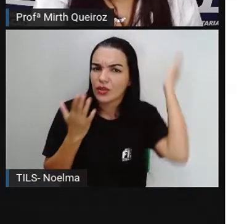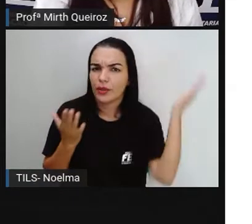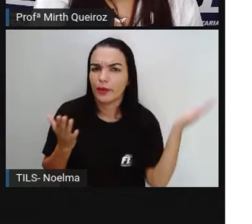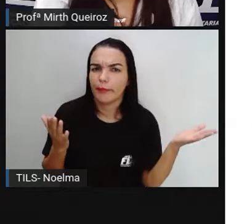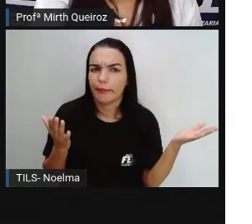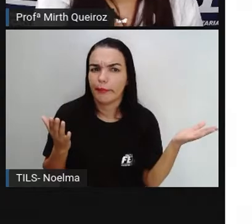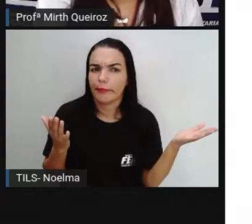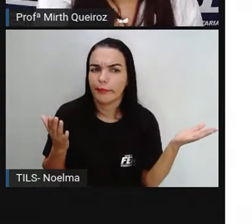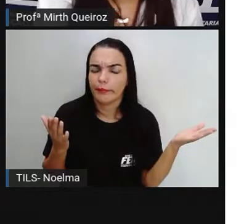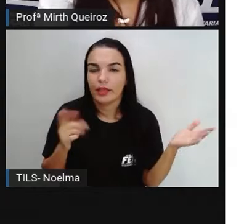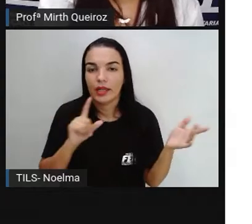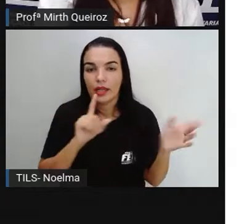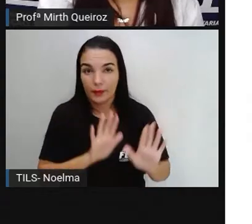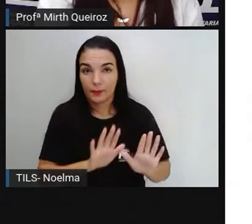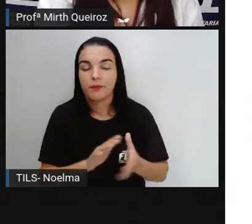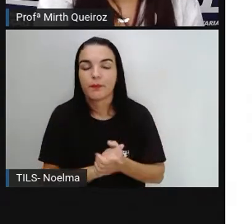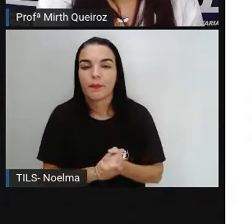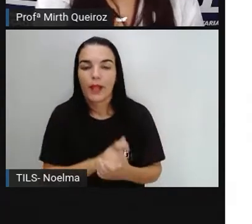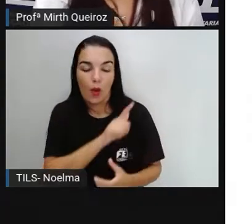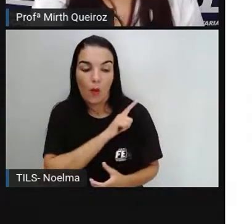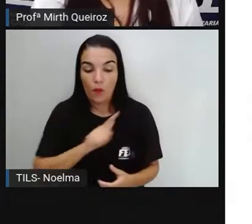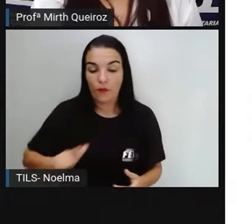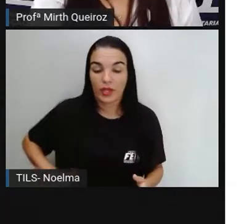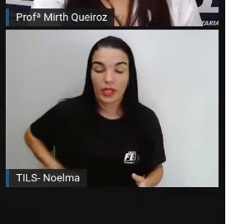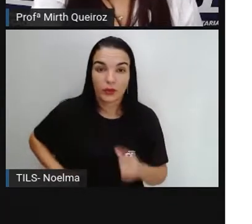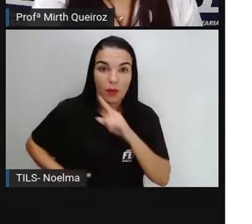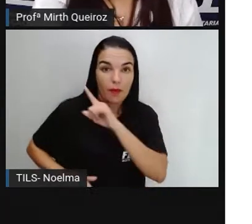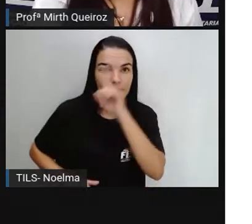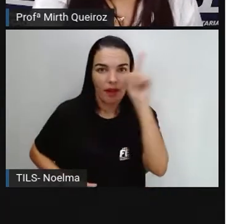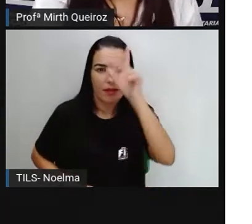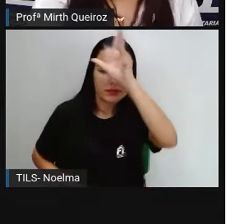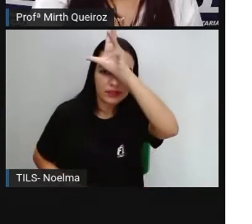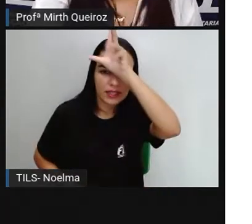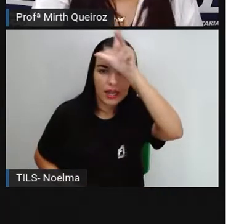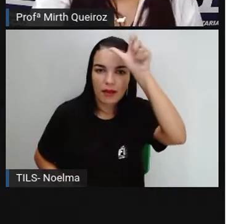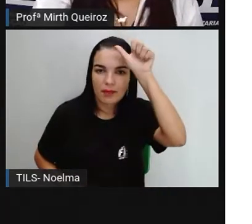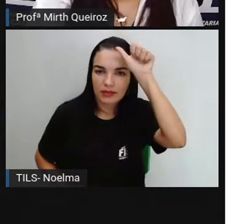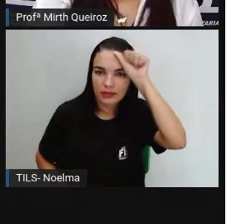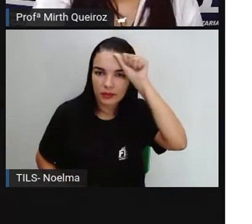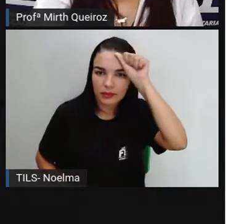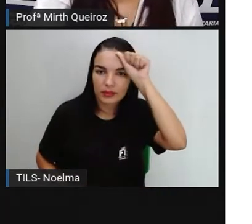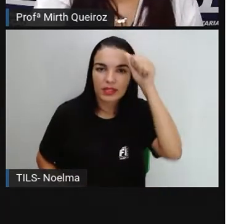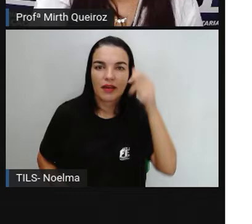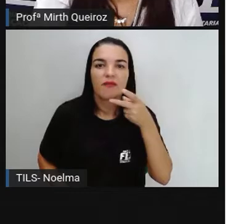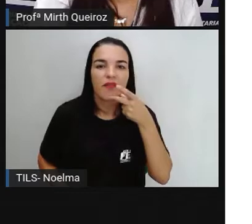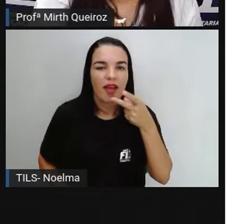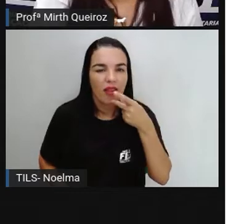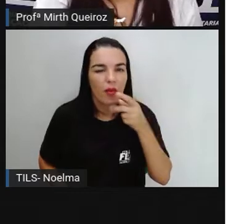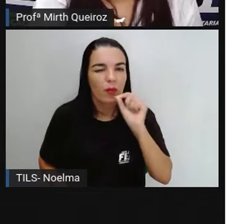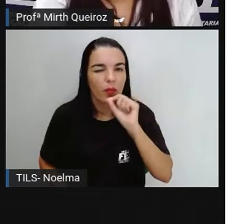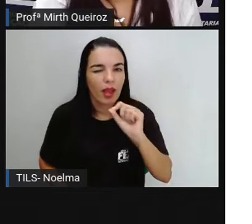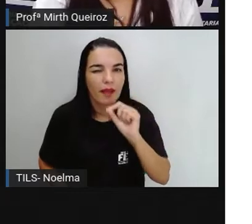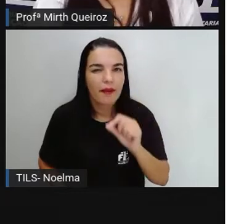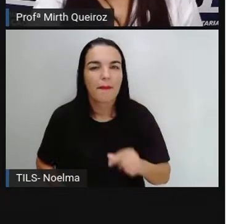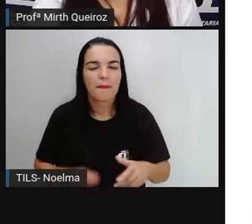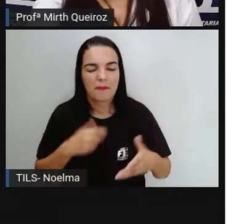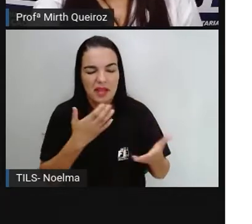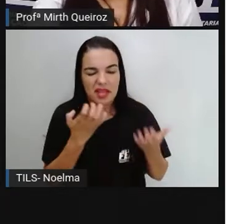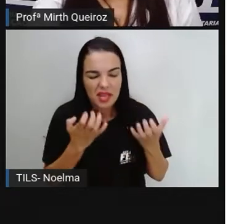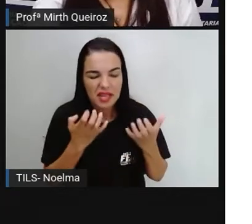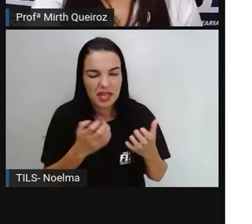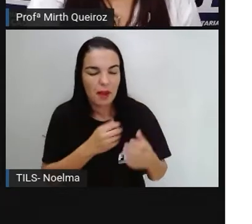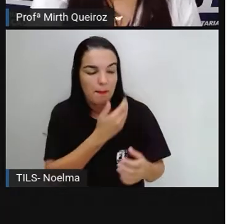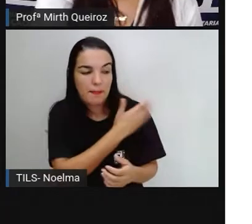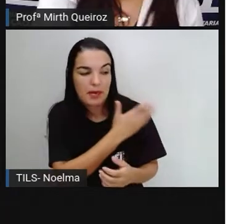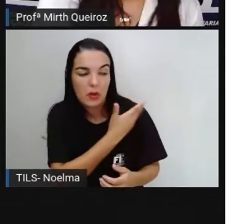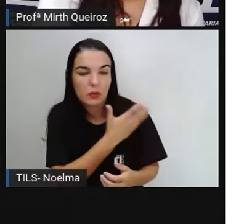demarcação de terras indígenas, foi o que eu disse para vocês, veio com esse papo mole que reforça ainda mais preconceito. Por quê? Porque ele vê